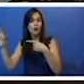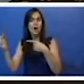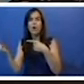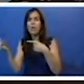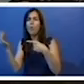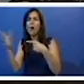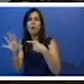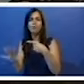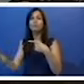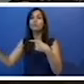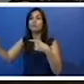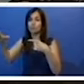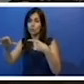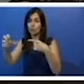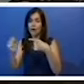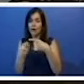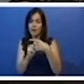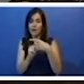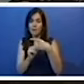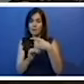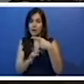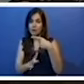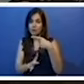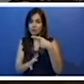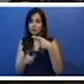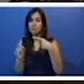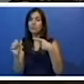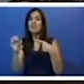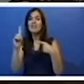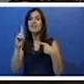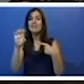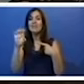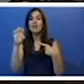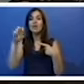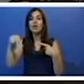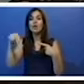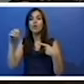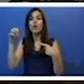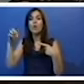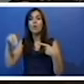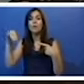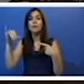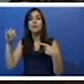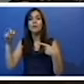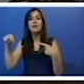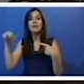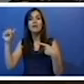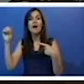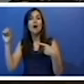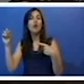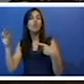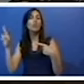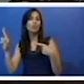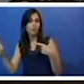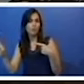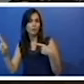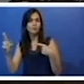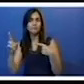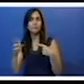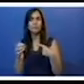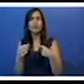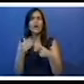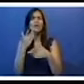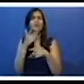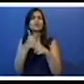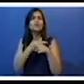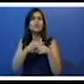mãos do todo embaixo o denominador em quantas partes o meu todo foi dividido E aí nós